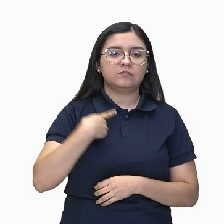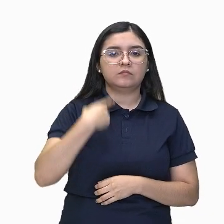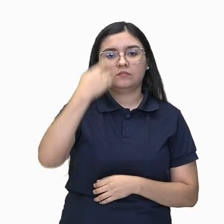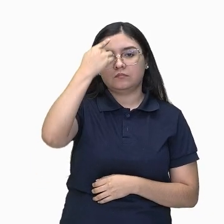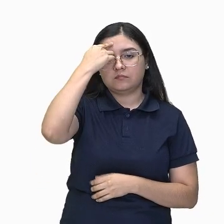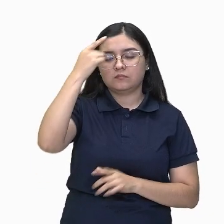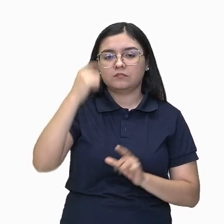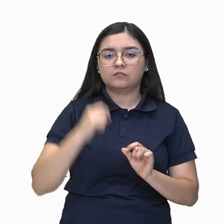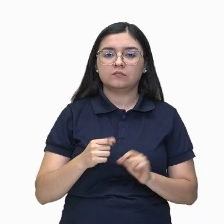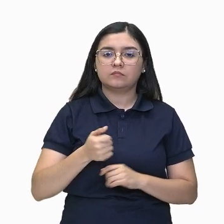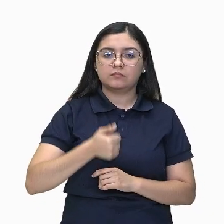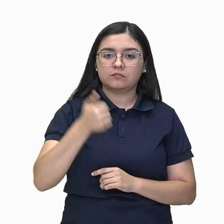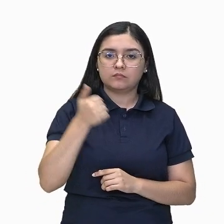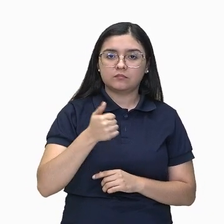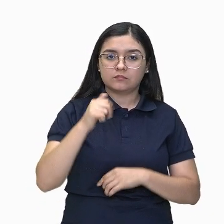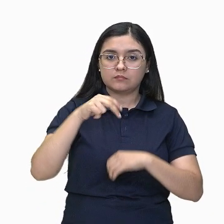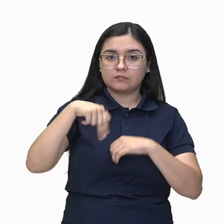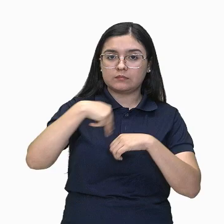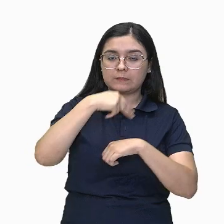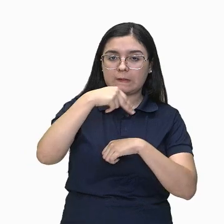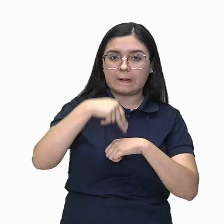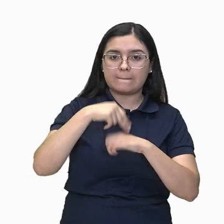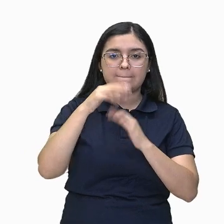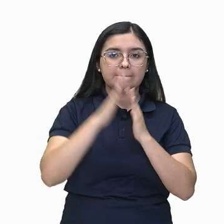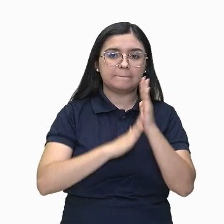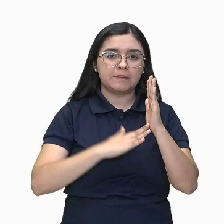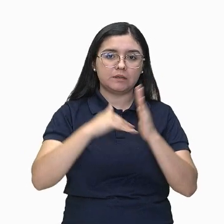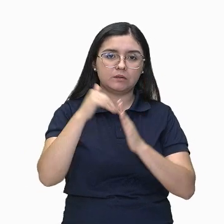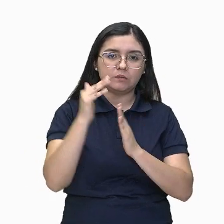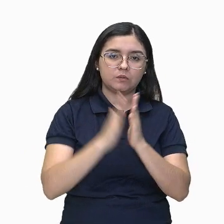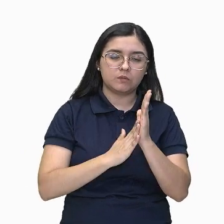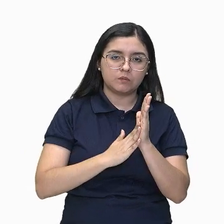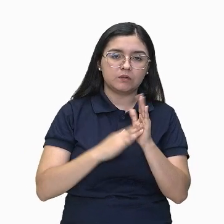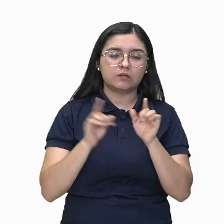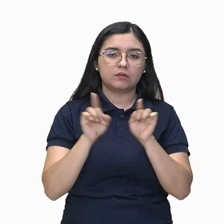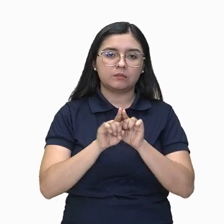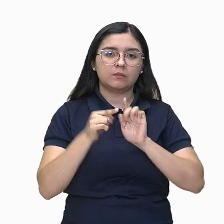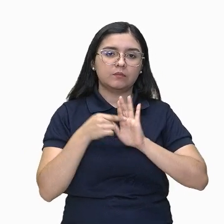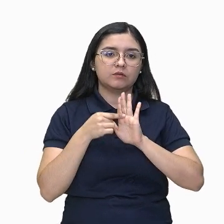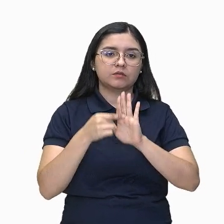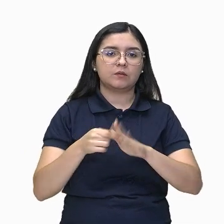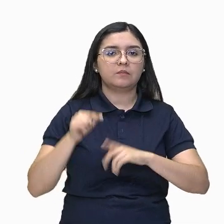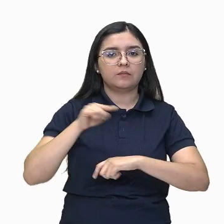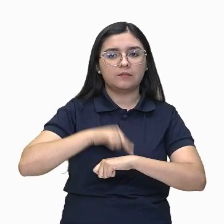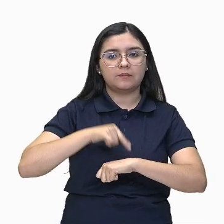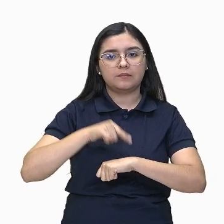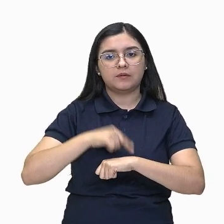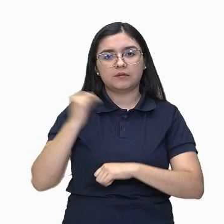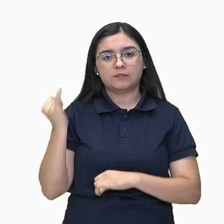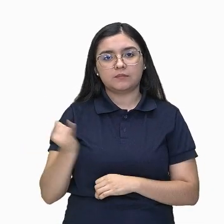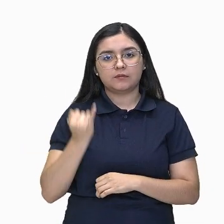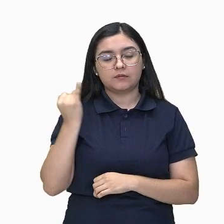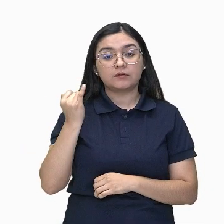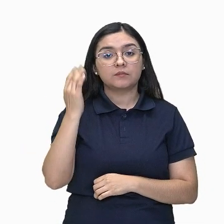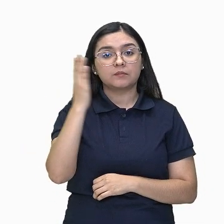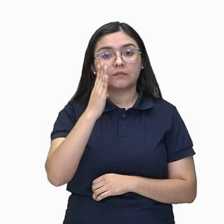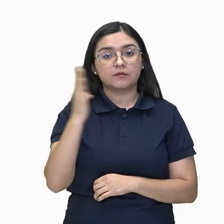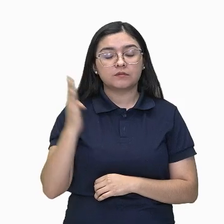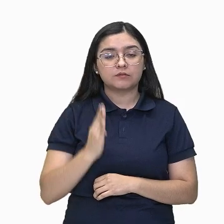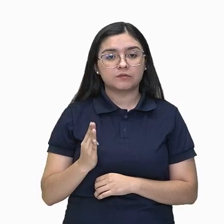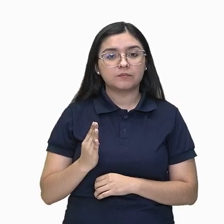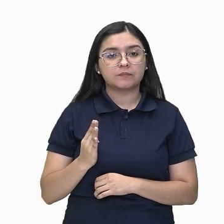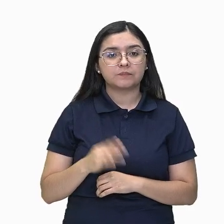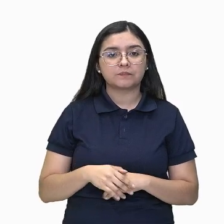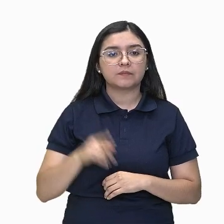primeira geração com essa ideia nacional. Pensem na pintura, né, sobre essa ideia de retratar um momento muito importante para o Brasil, que é